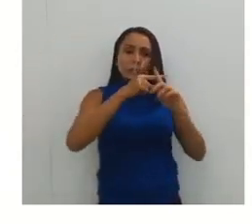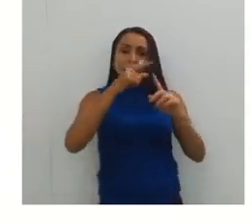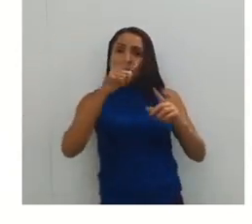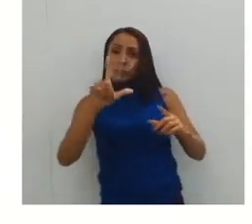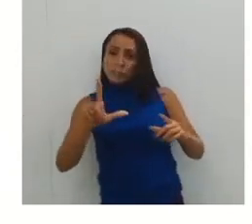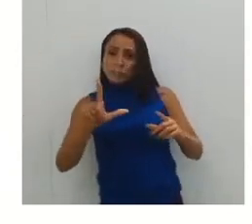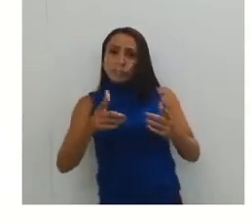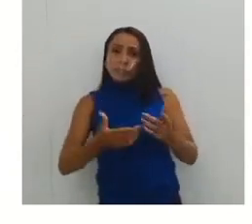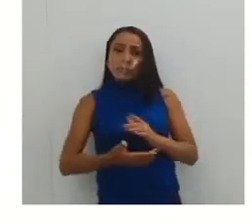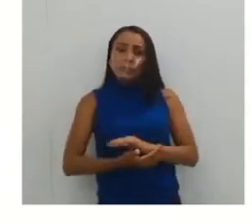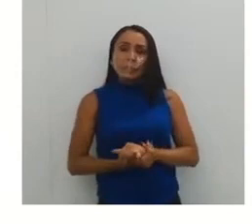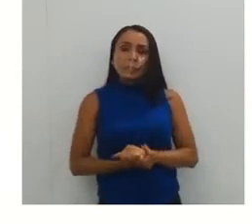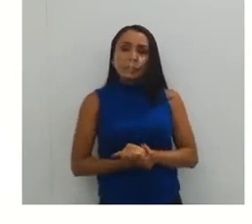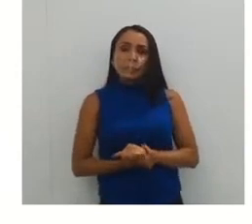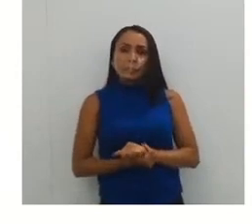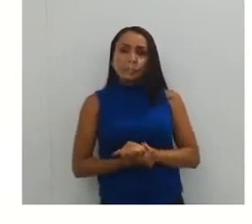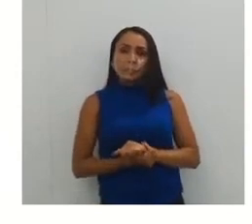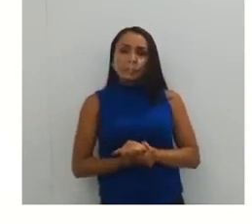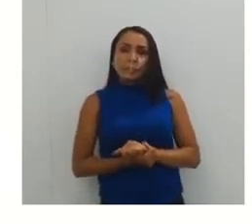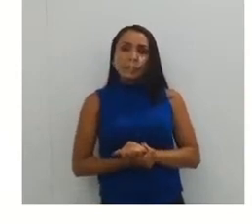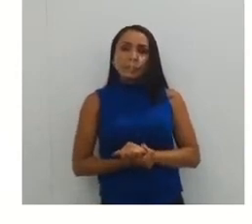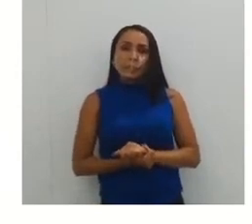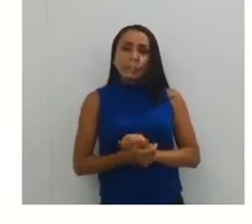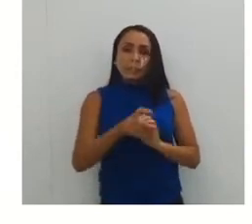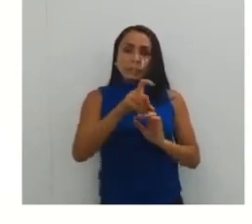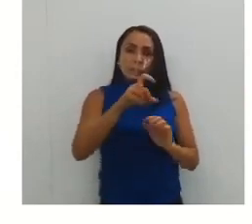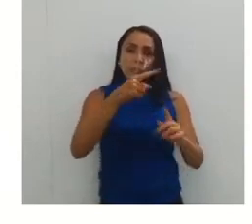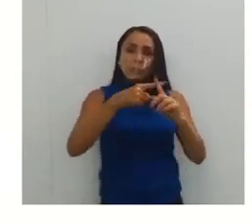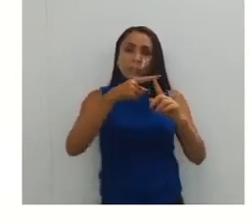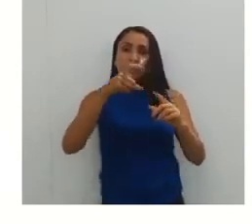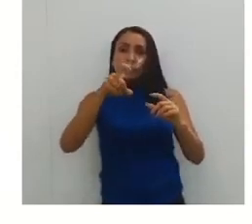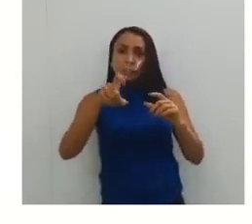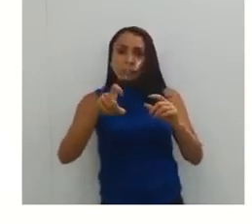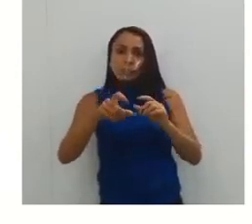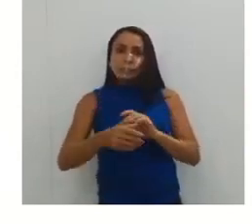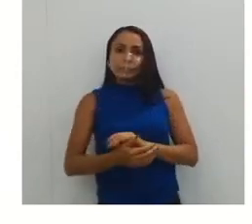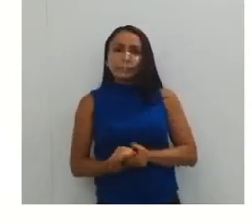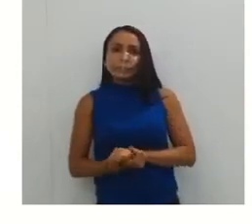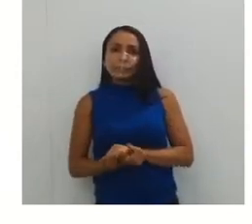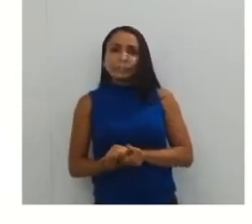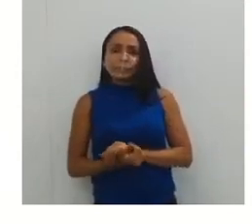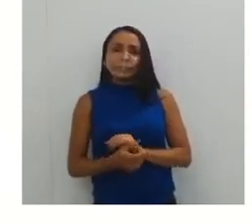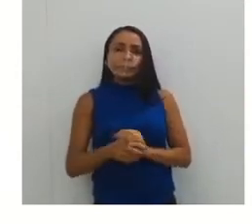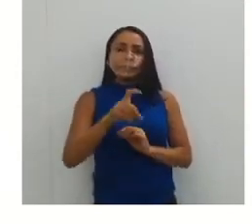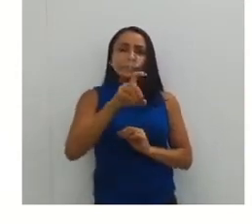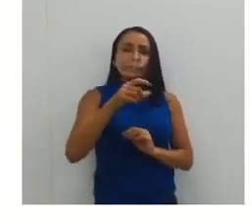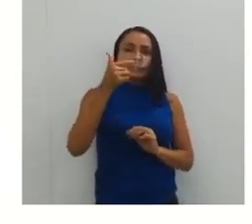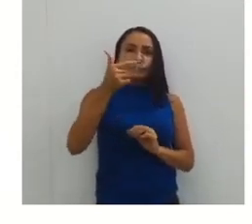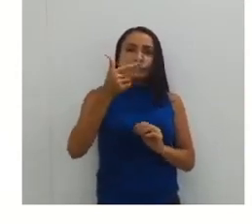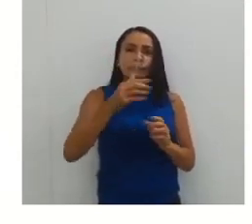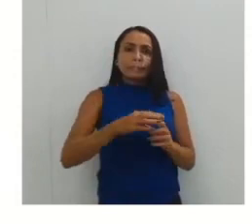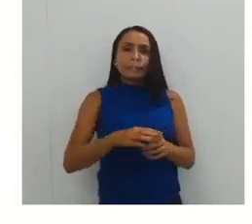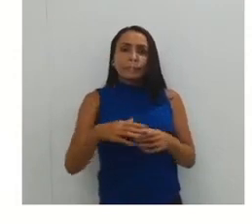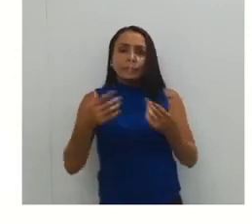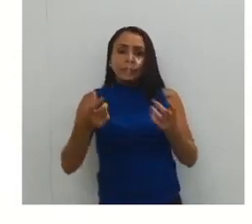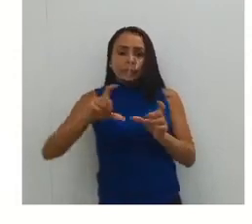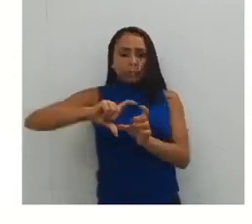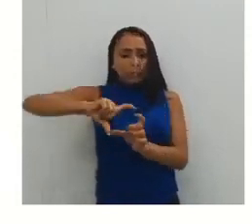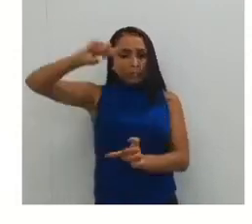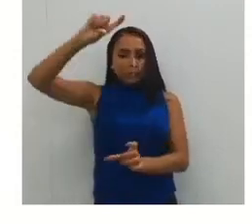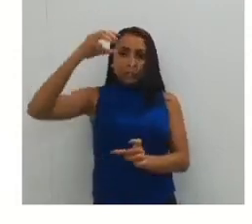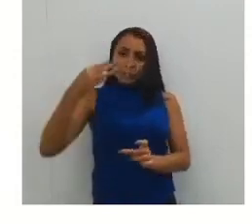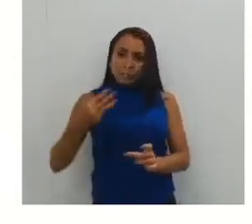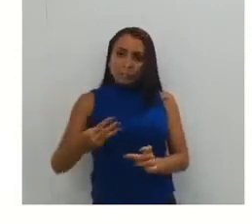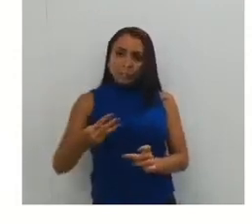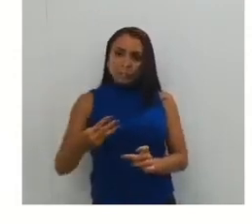x e o outro lado é x, fica x vezes x, x ao quadrado. Beleza? Então vamos entrar 3 aqui, 3.